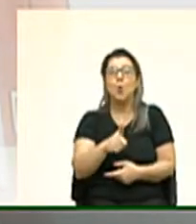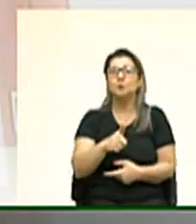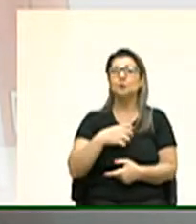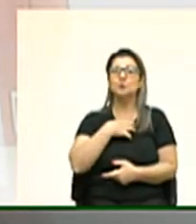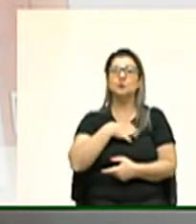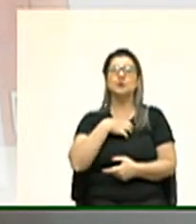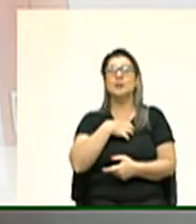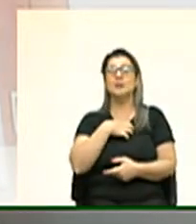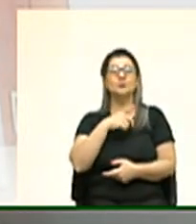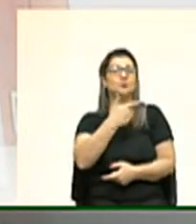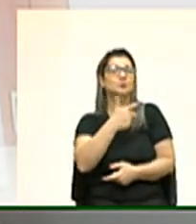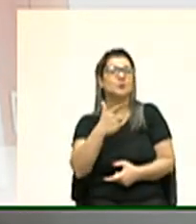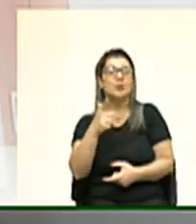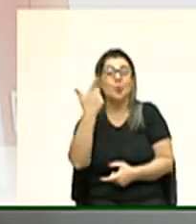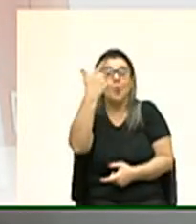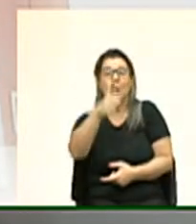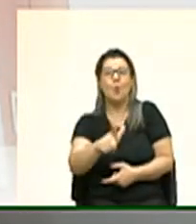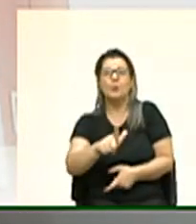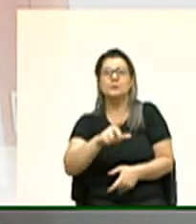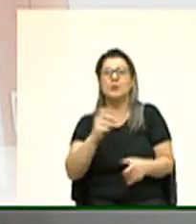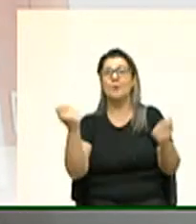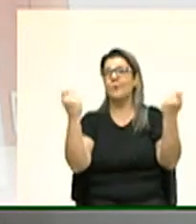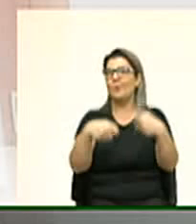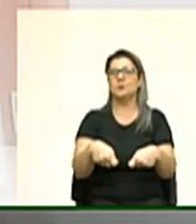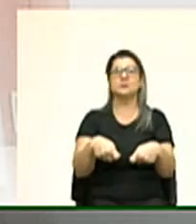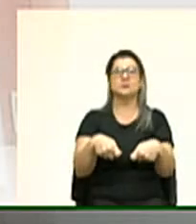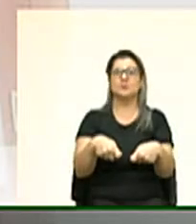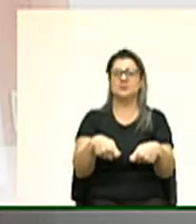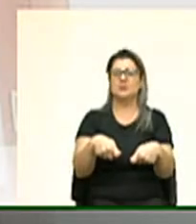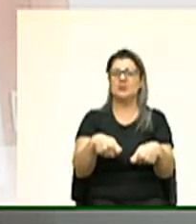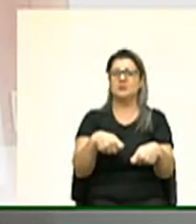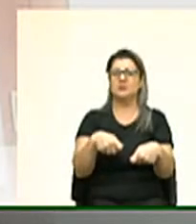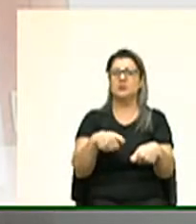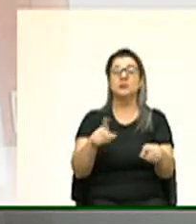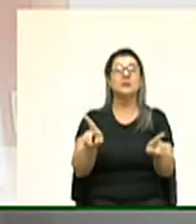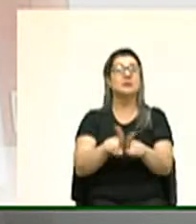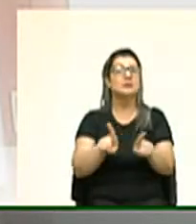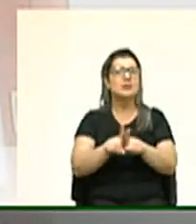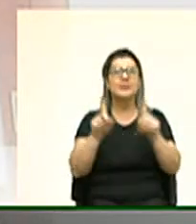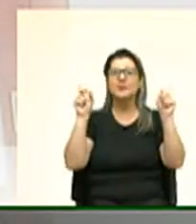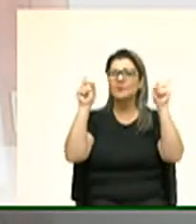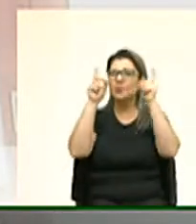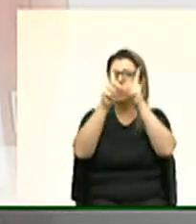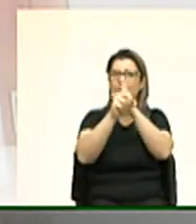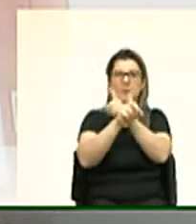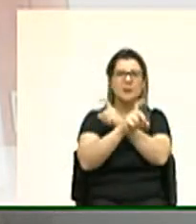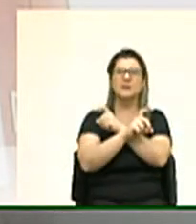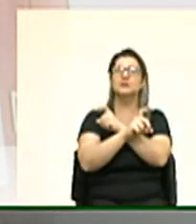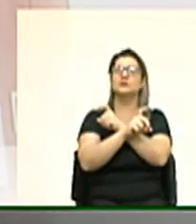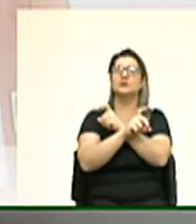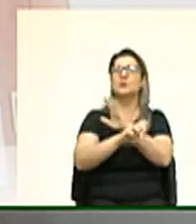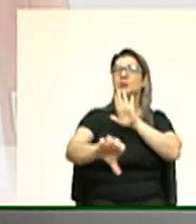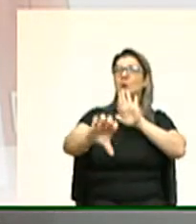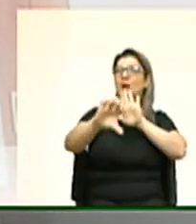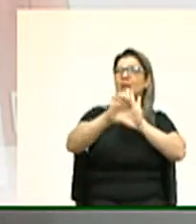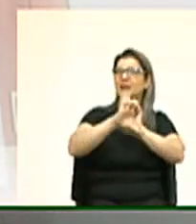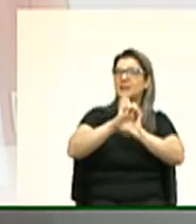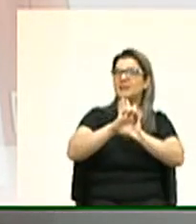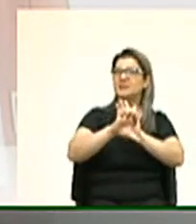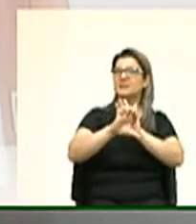muito preocupante é que, com a crise econômica que nós já vivíamos e que se agudiza com a